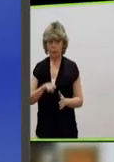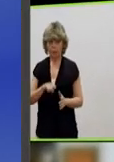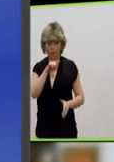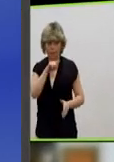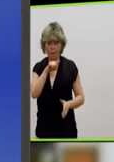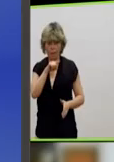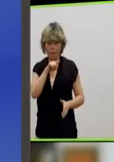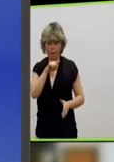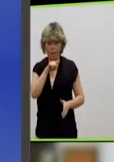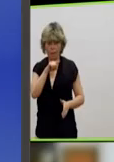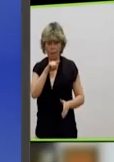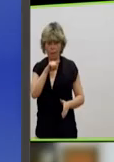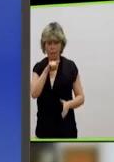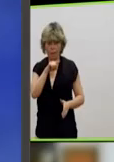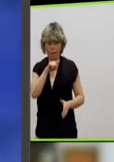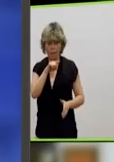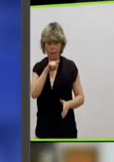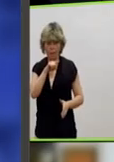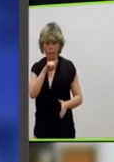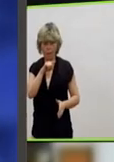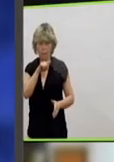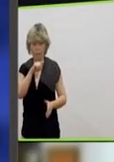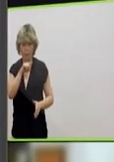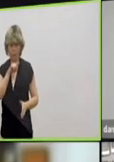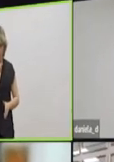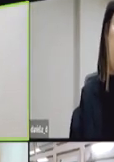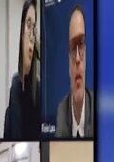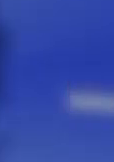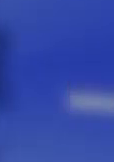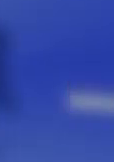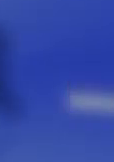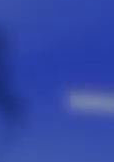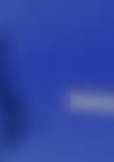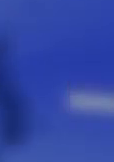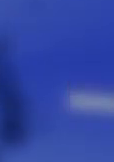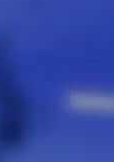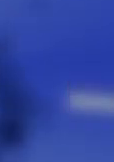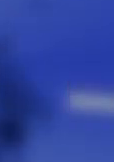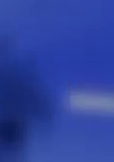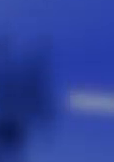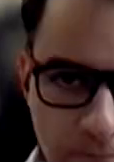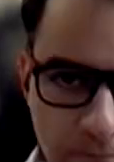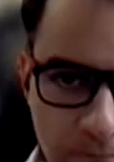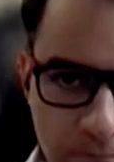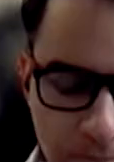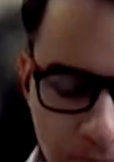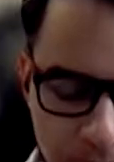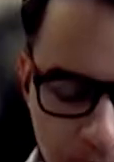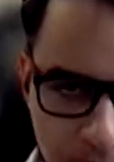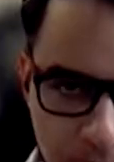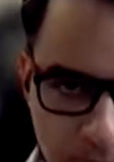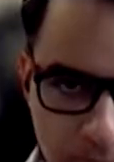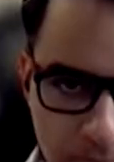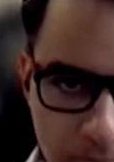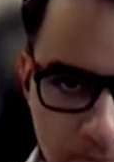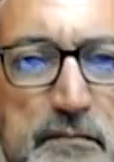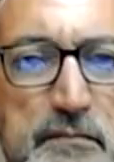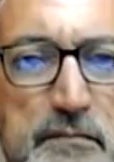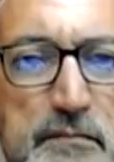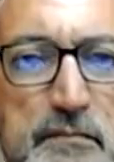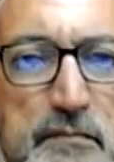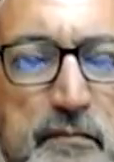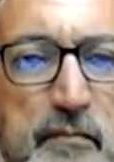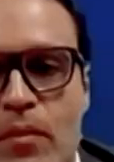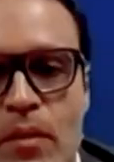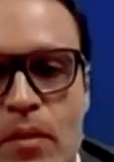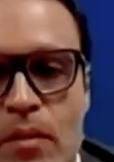da pauta número cento e vinte e três na sessão de quinta-feira vinte e seis de setembro. Também participaram os conselheiros Fabrício Mota